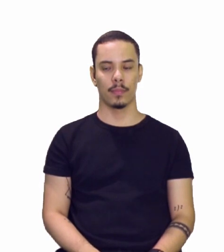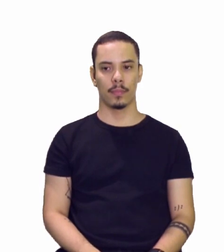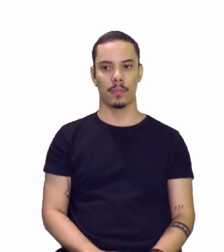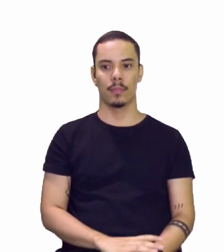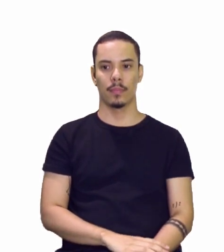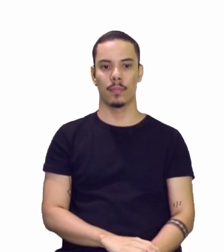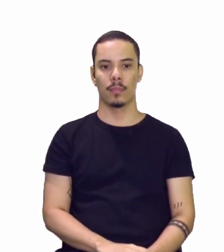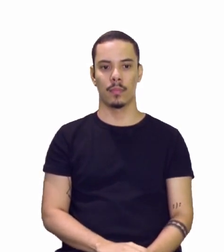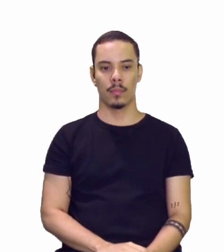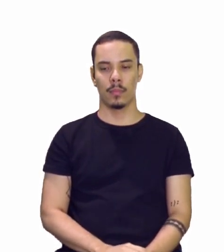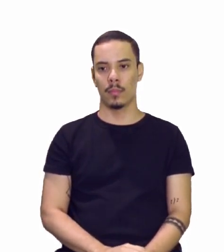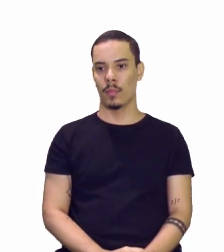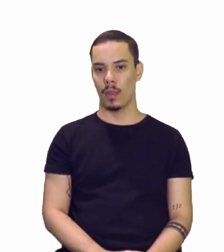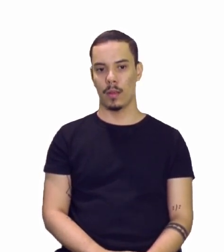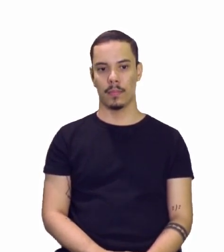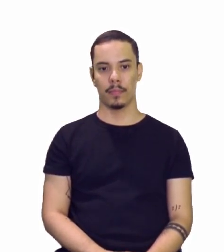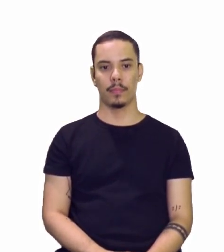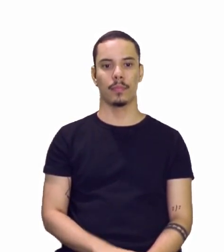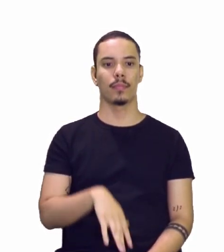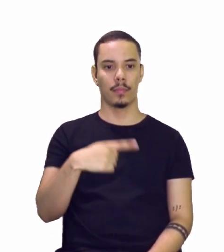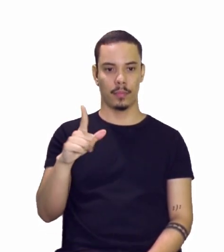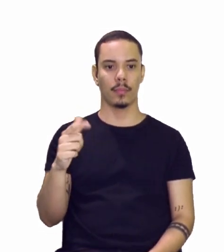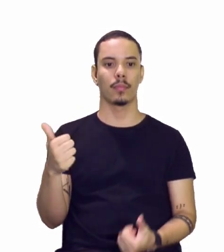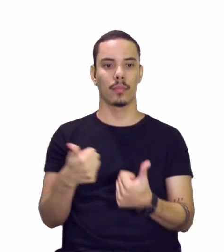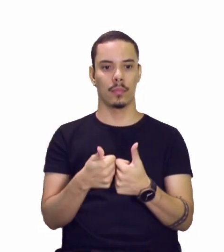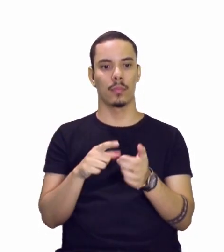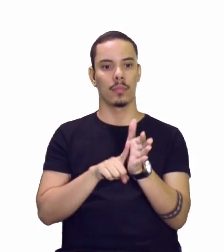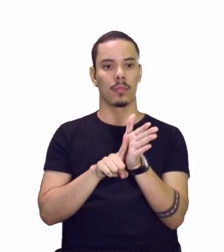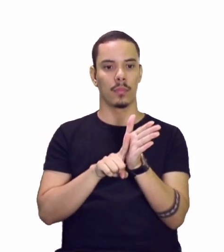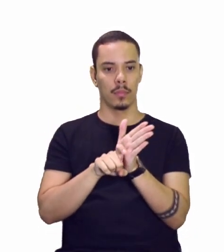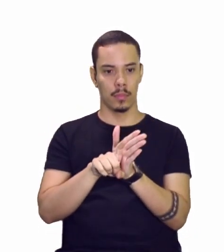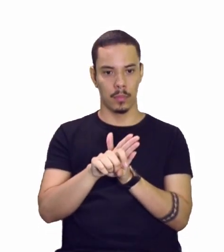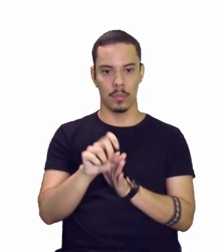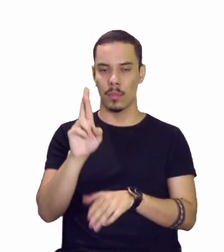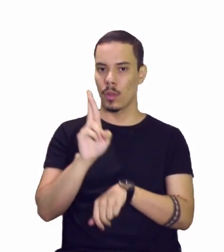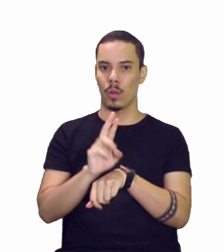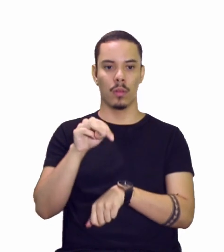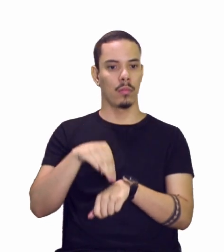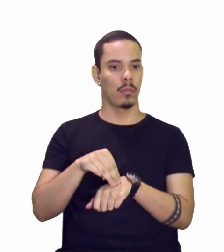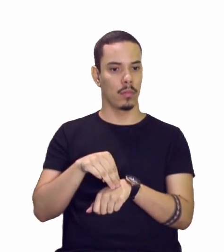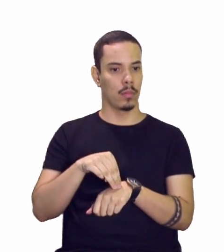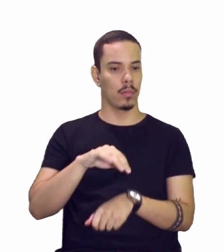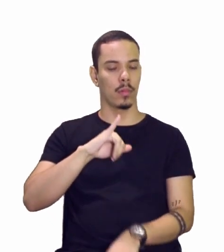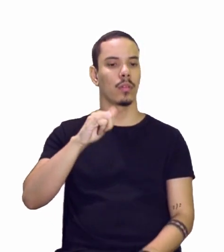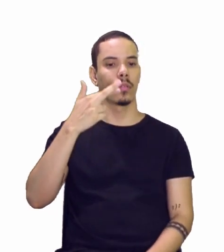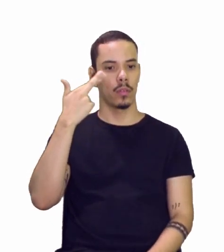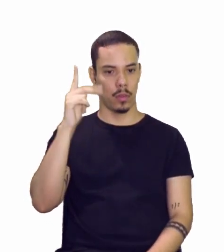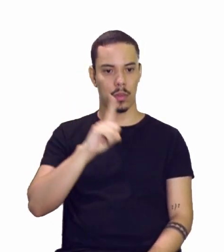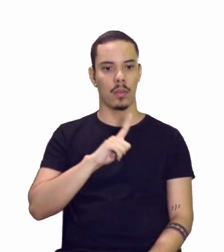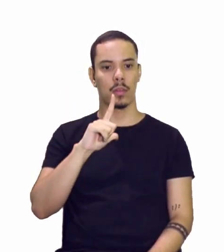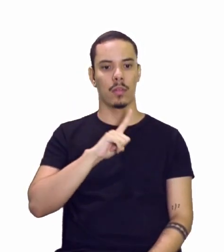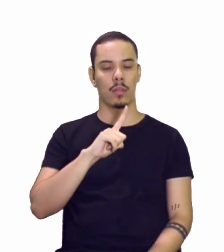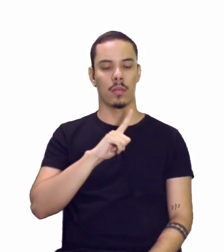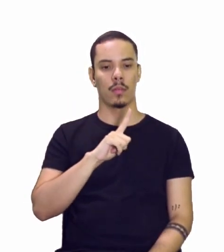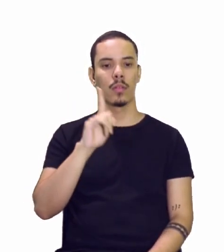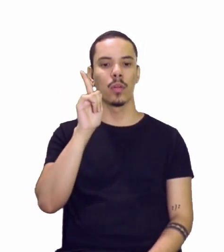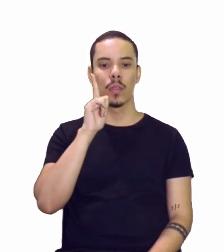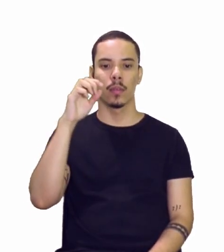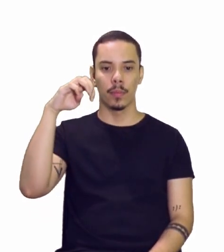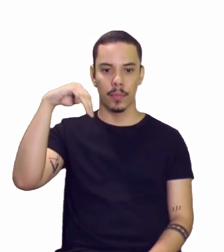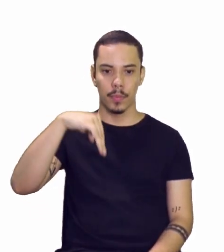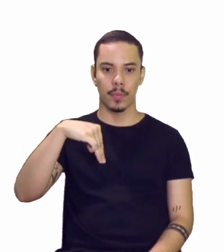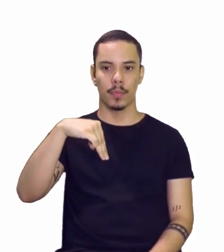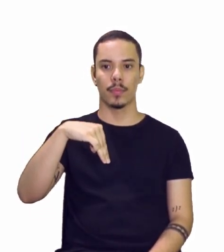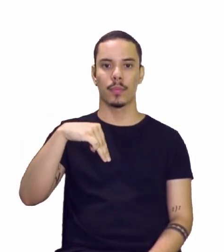ok? Aqui, eixo da BR, Rolim de Moura não é BR, Jaru, BR, Guajará-Mirim fica